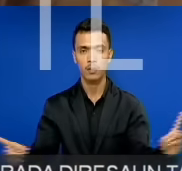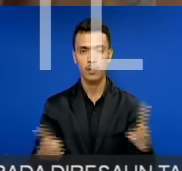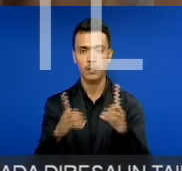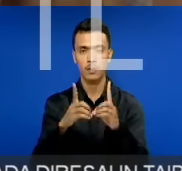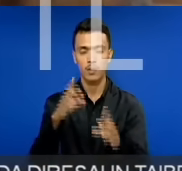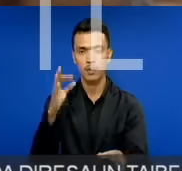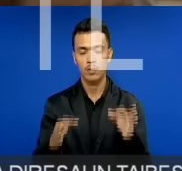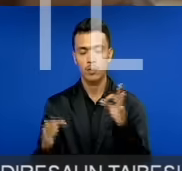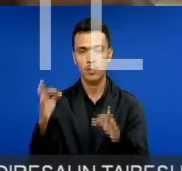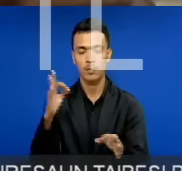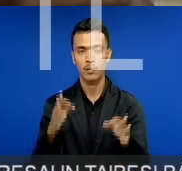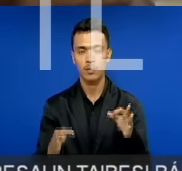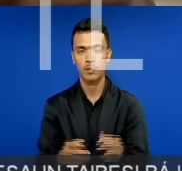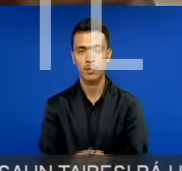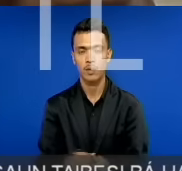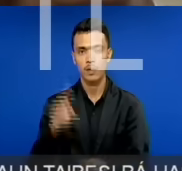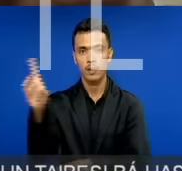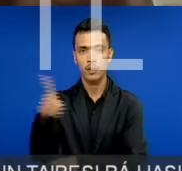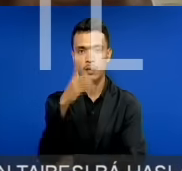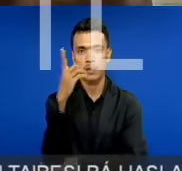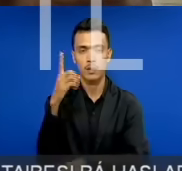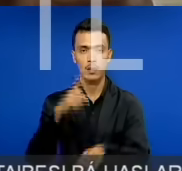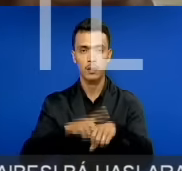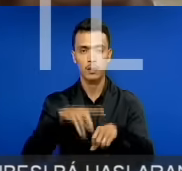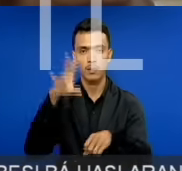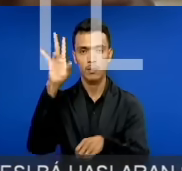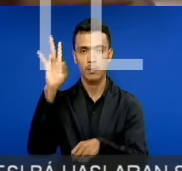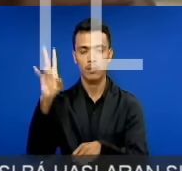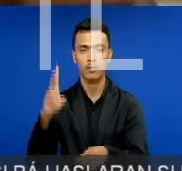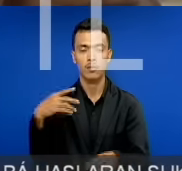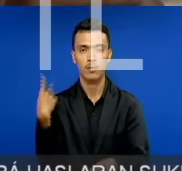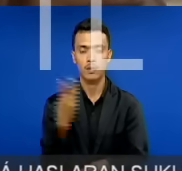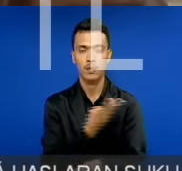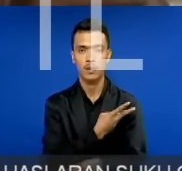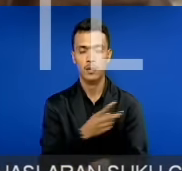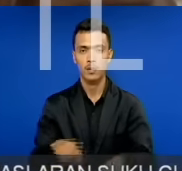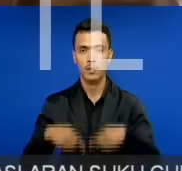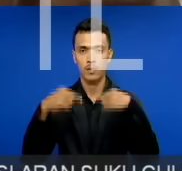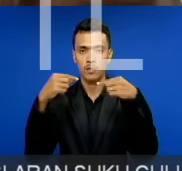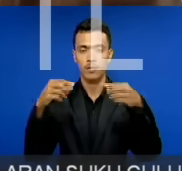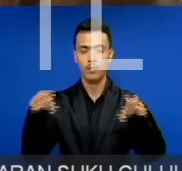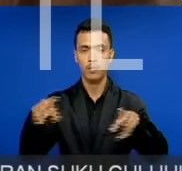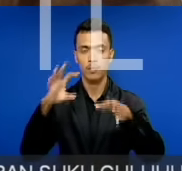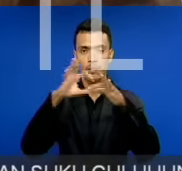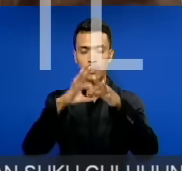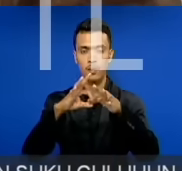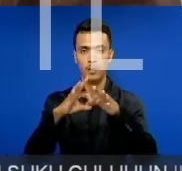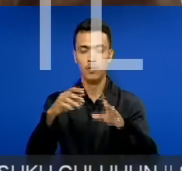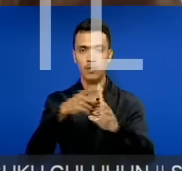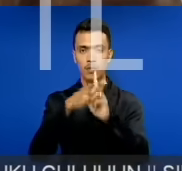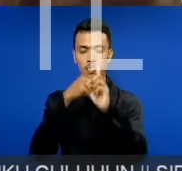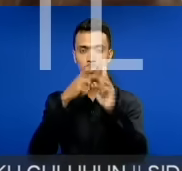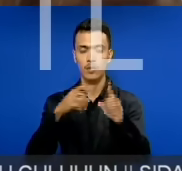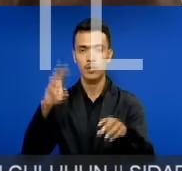Então, ele está 6 horas enquanto aí na Roma, ele está mobilizando que ele tem recurso, não é maca, você unida a